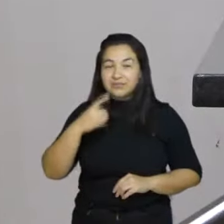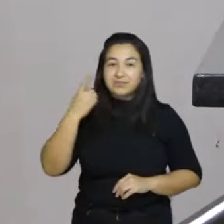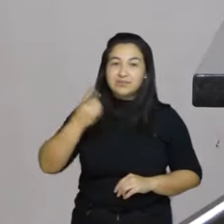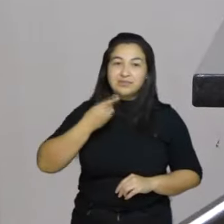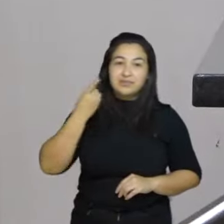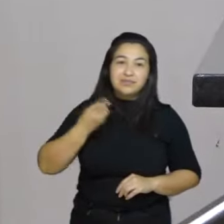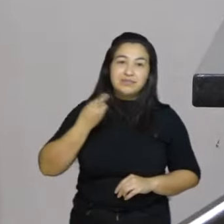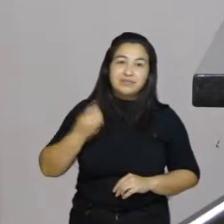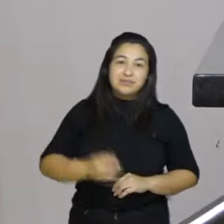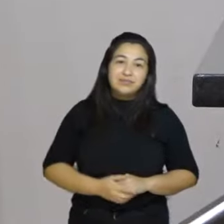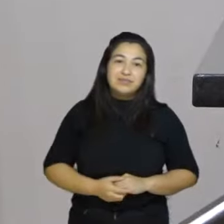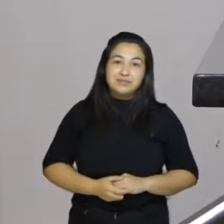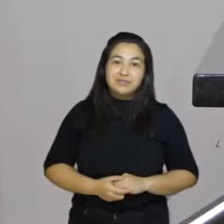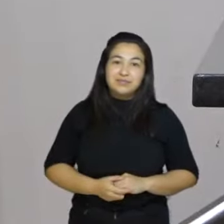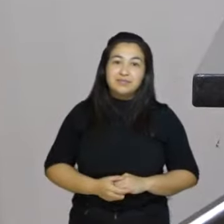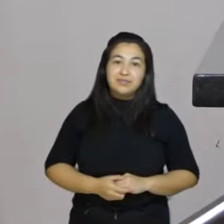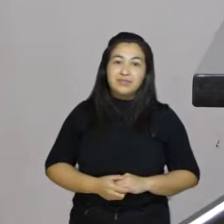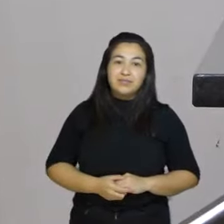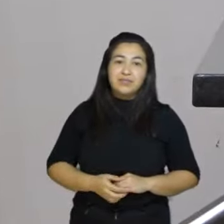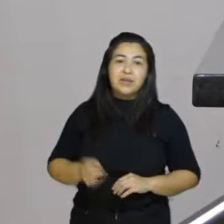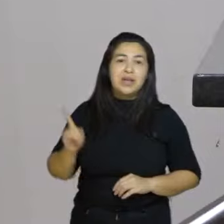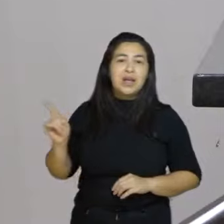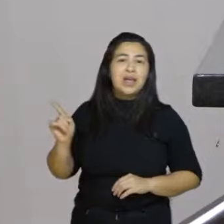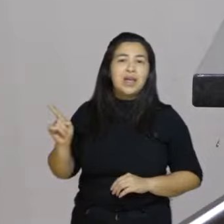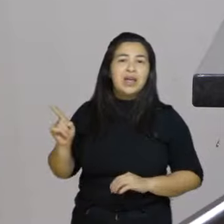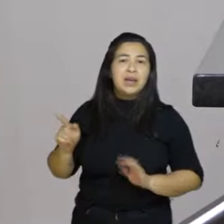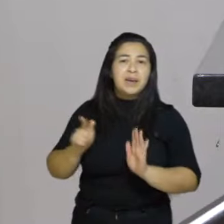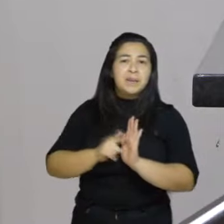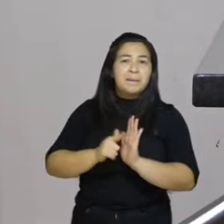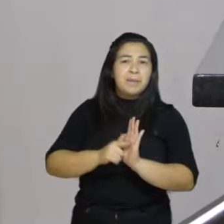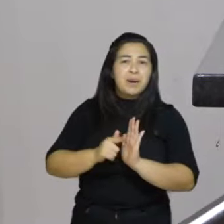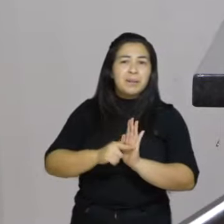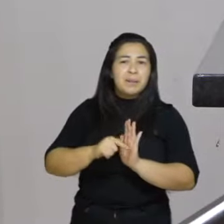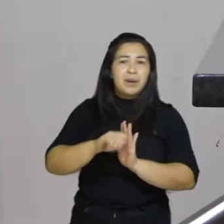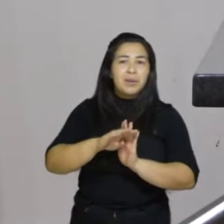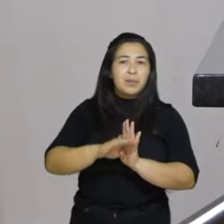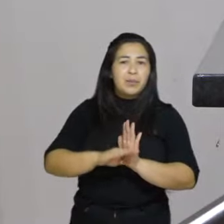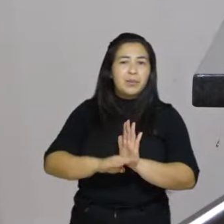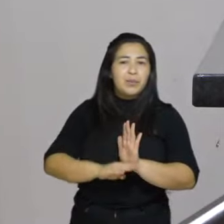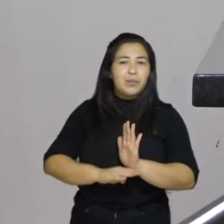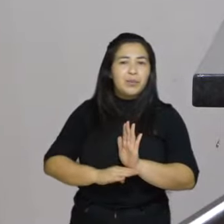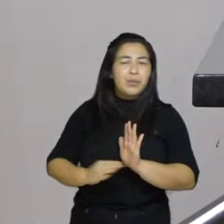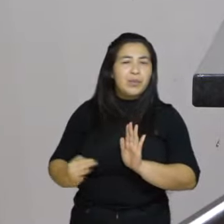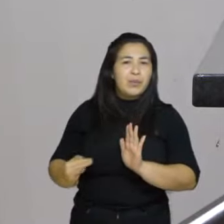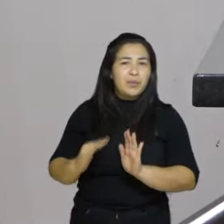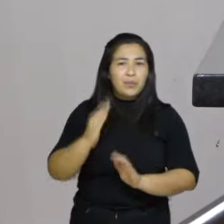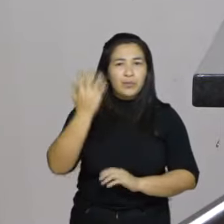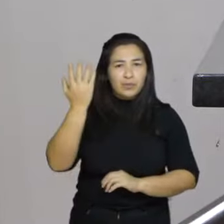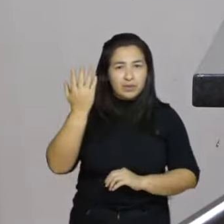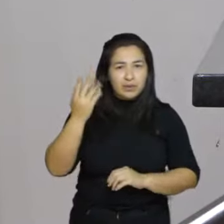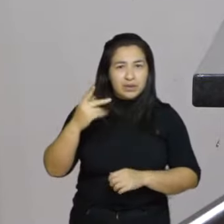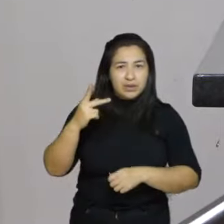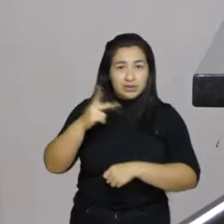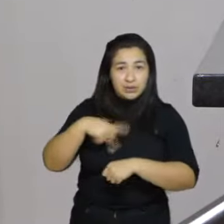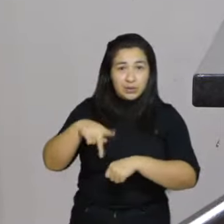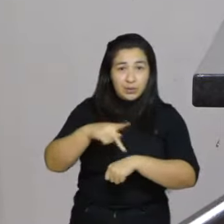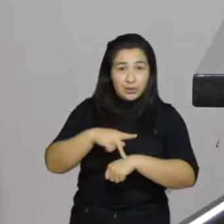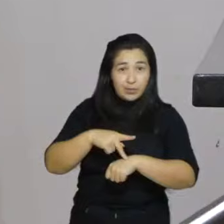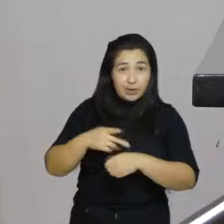deputados trouxe aqui uma uma lista de fatos acontecidos no nosso país